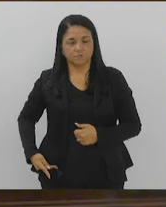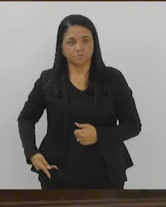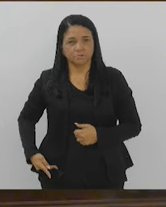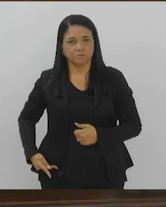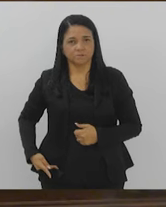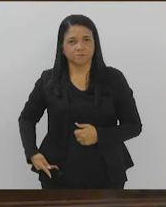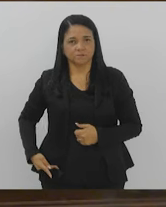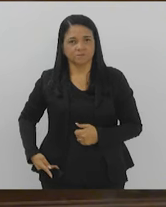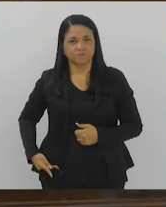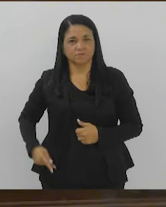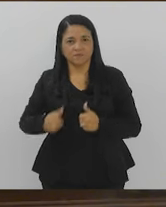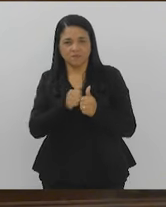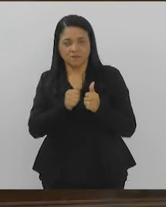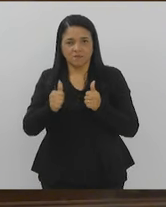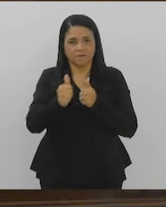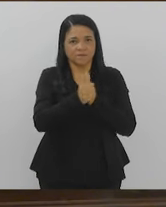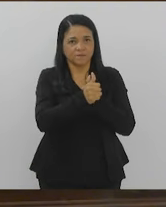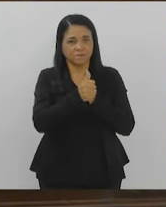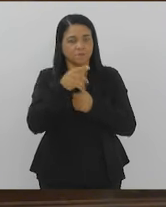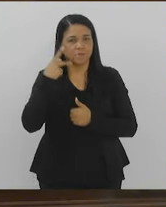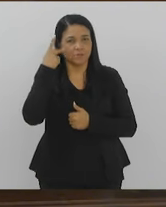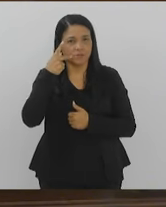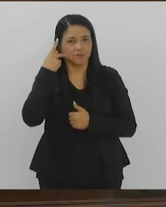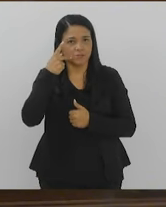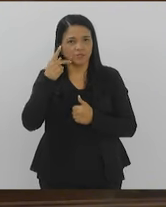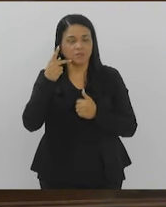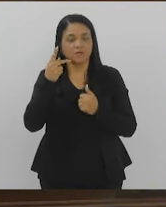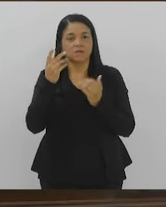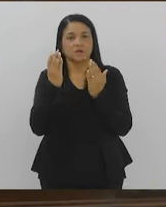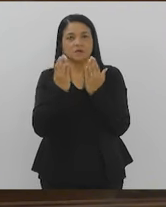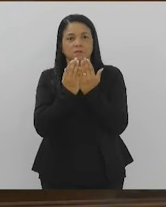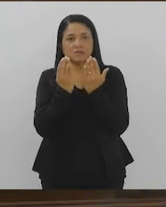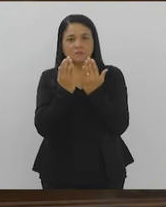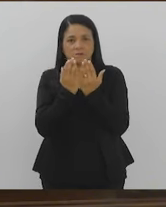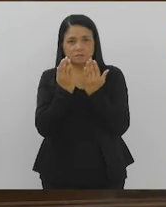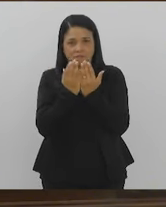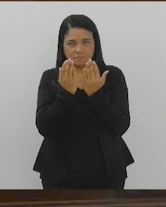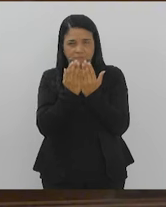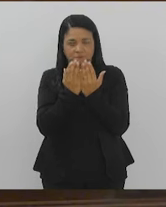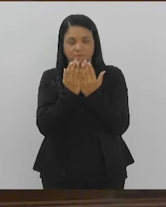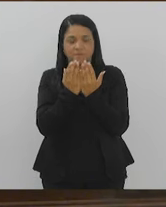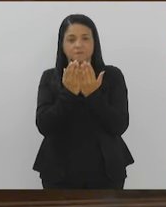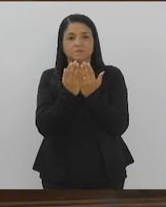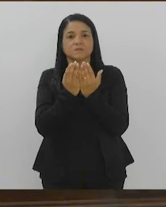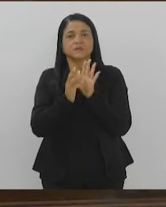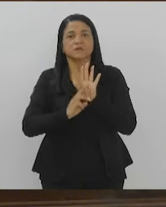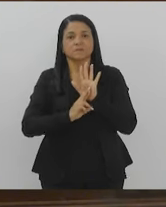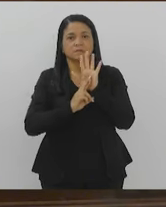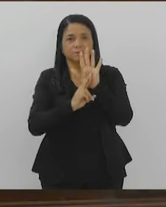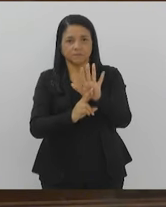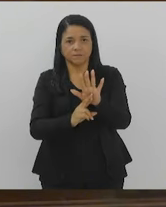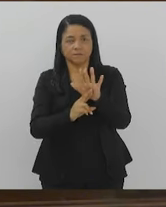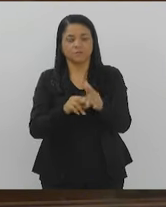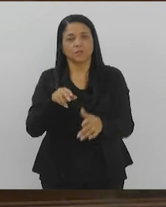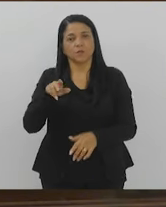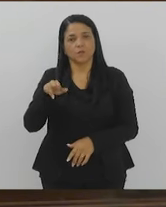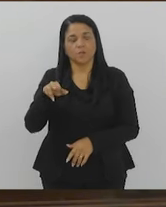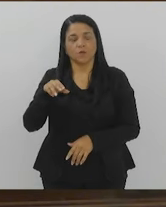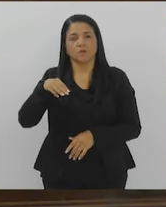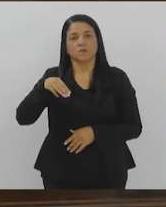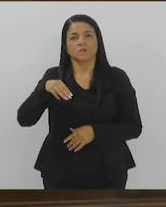da Frente Parlamentar Cristã Evangélica, e representando o meu irmão, o pastor Silas